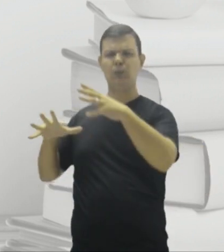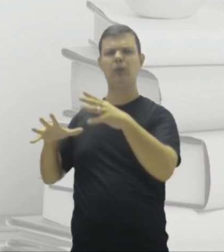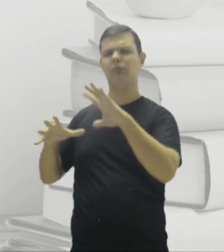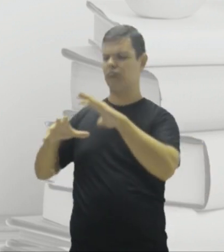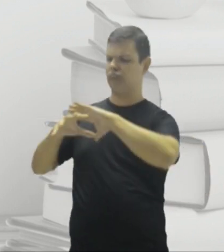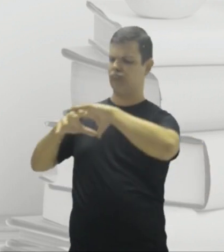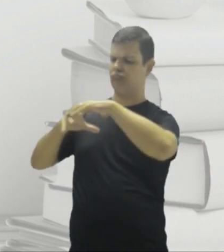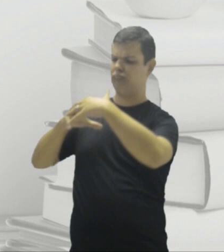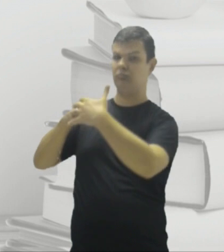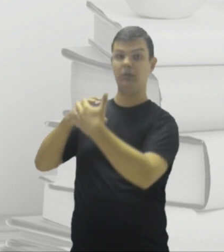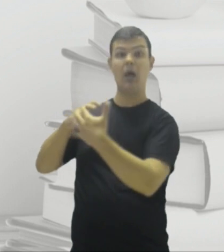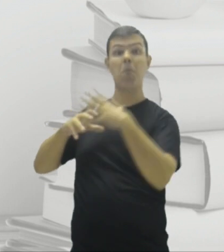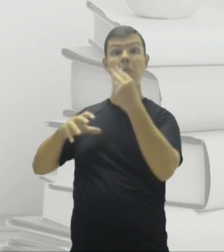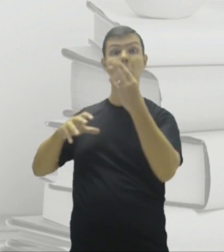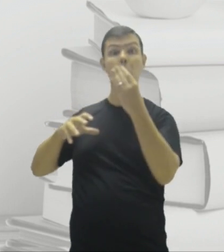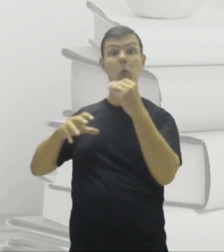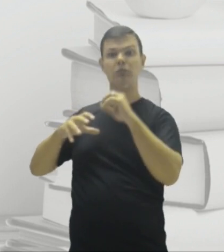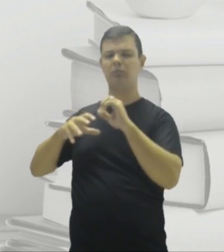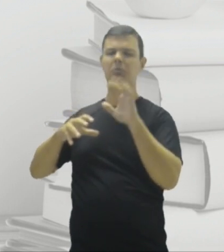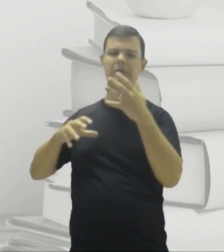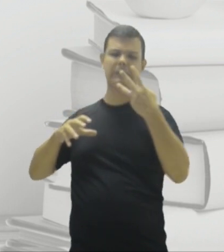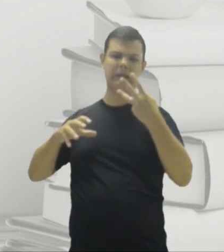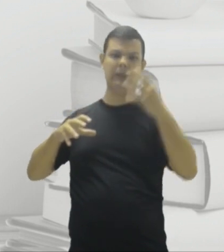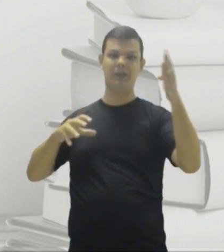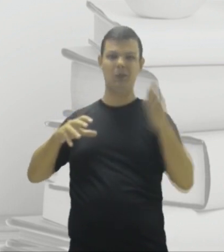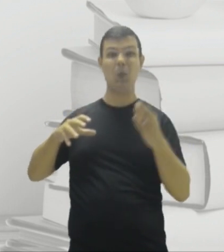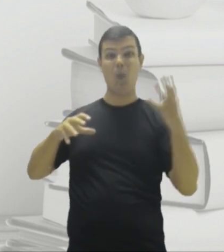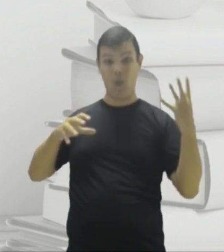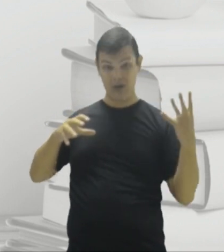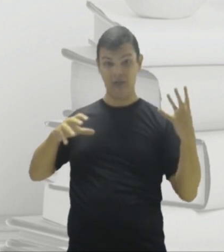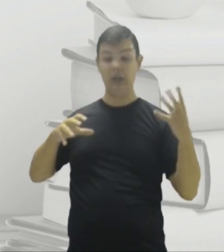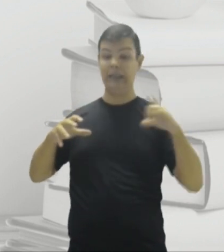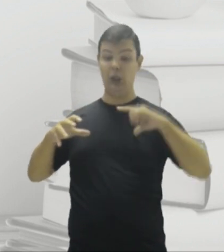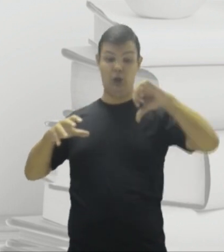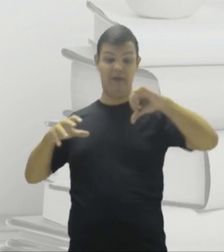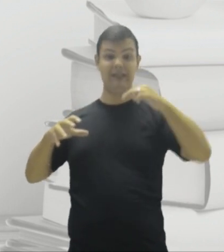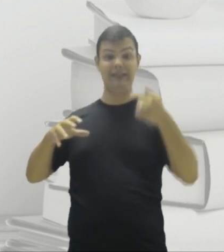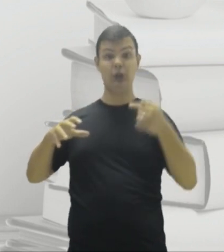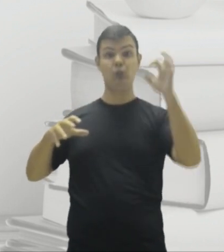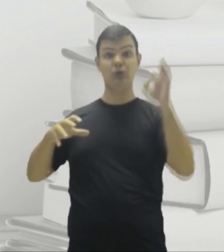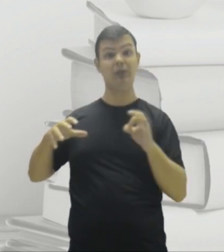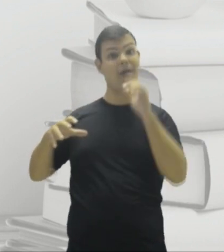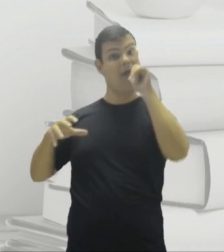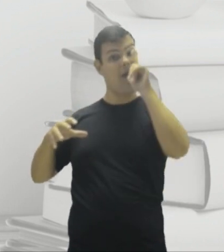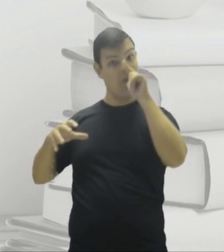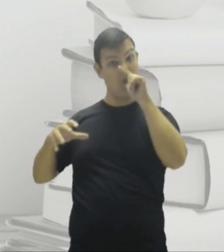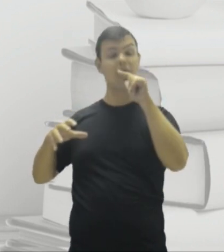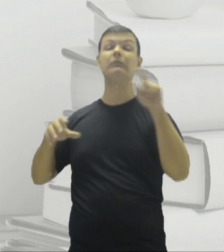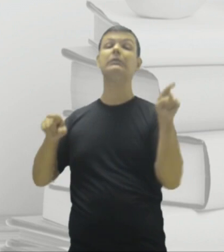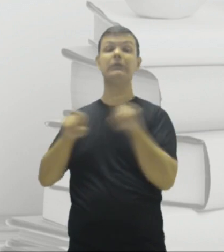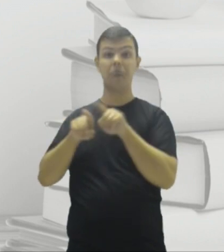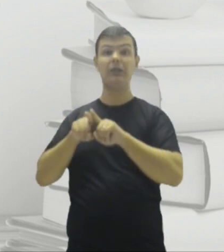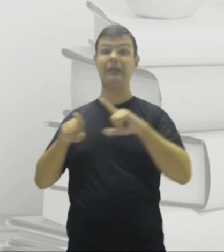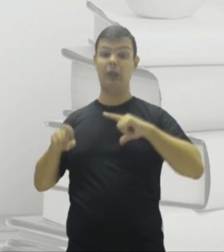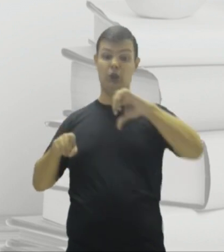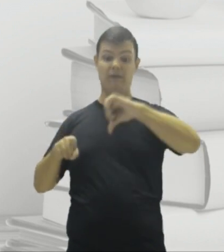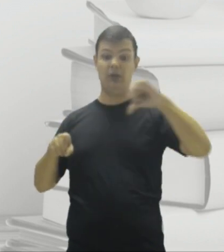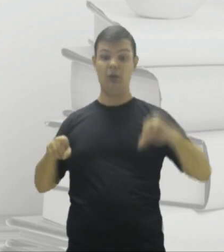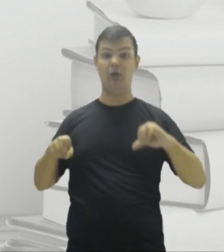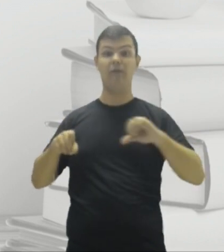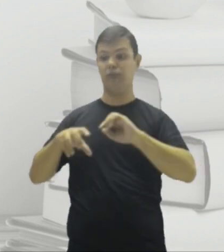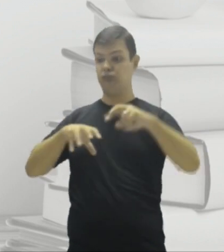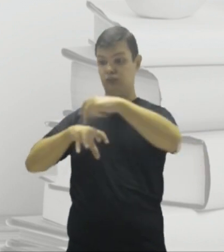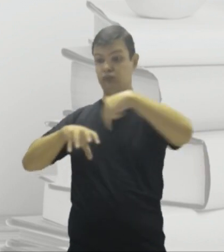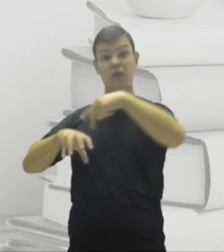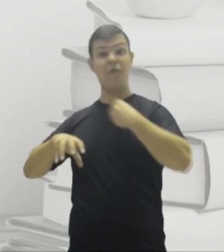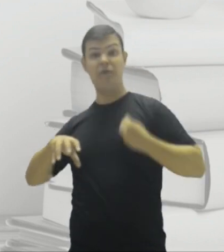cobrem 3/4 da superfície terrestre, contêm 97% da água da Terra e representam 99% do espaço vivo